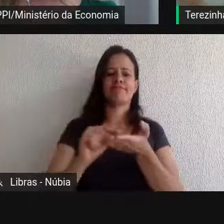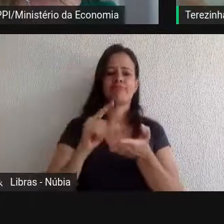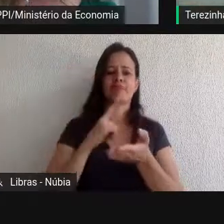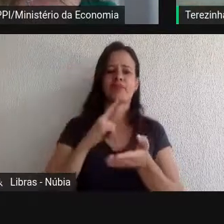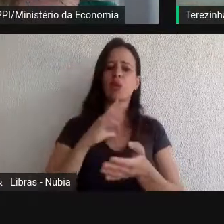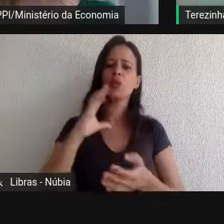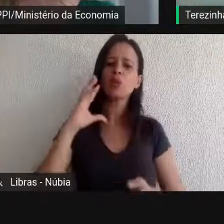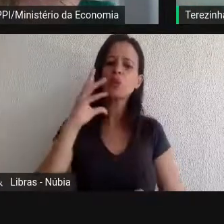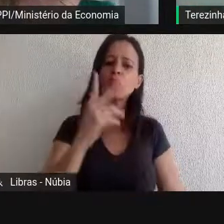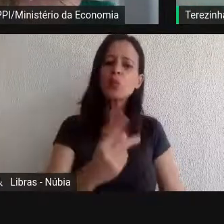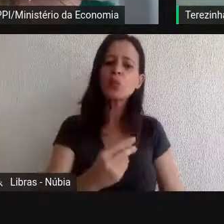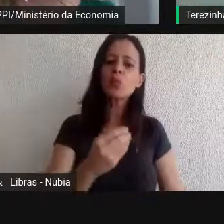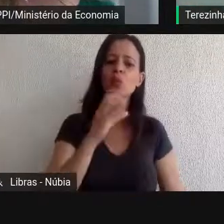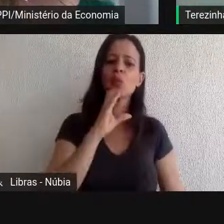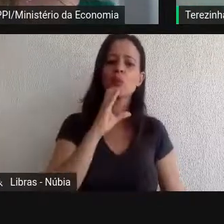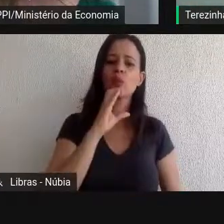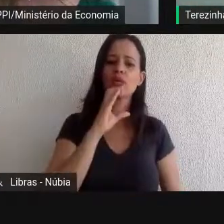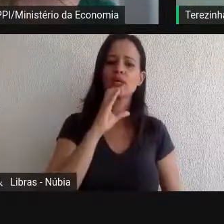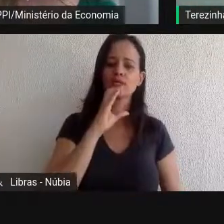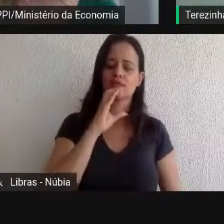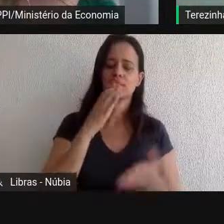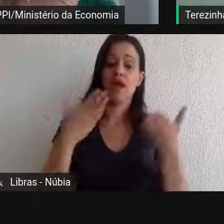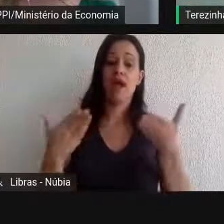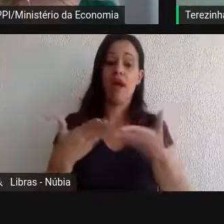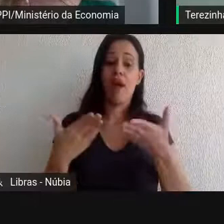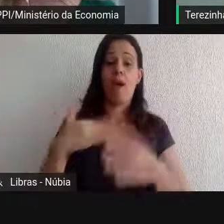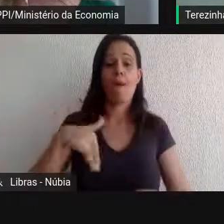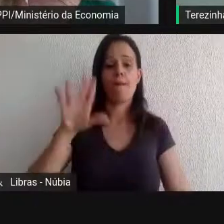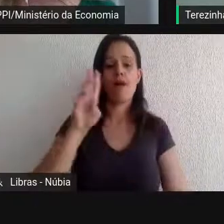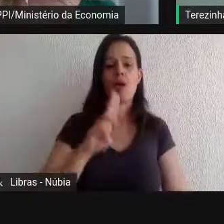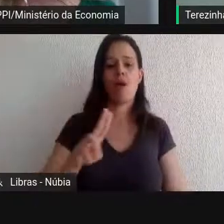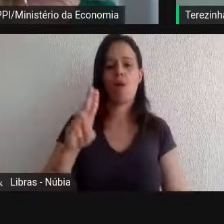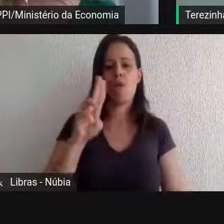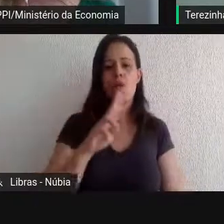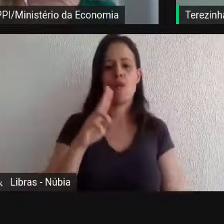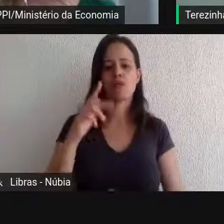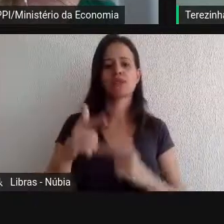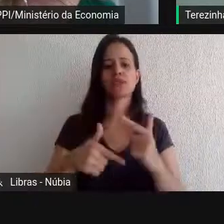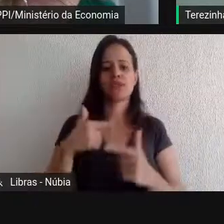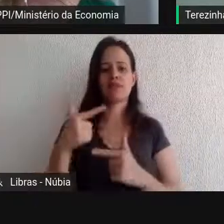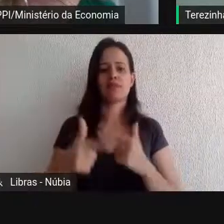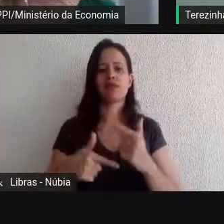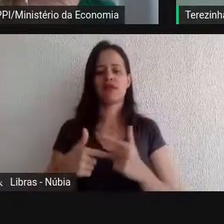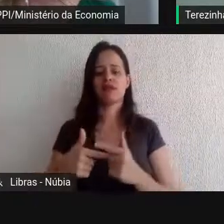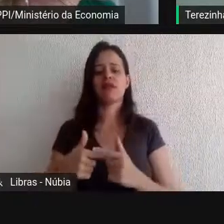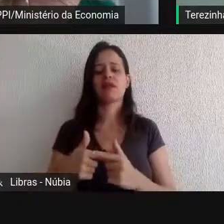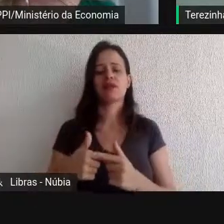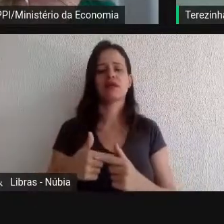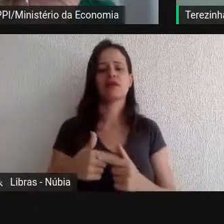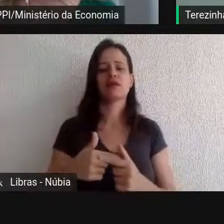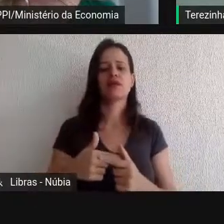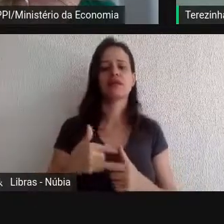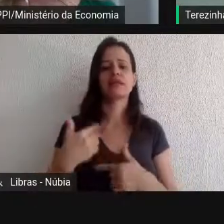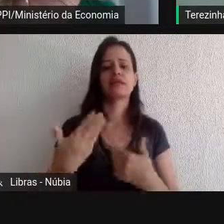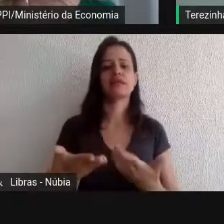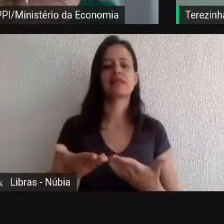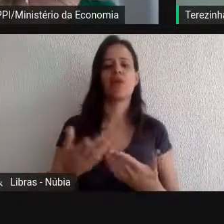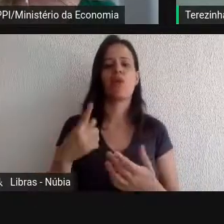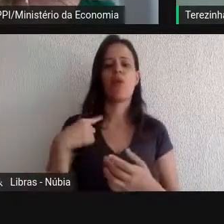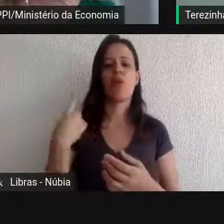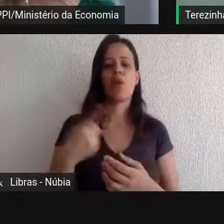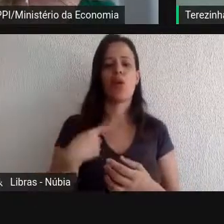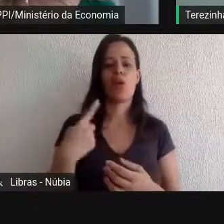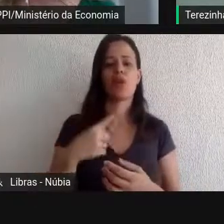do conhecimento. É o frescor do conhecimento sendo trabalhado ali. Então, isso não é